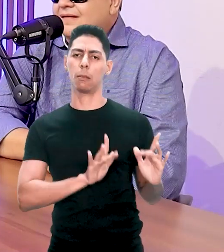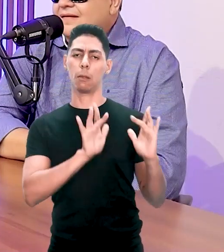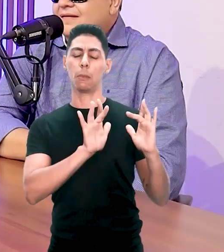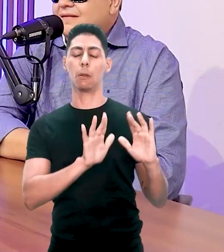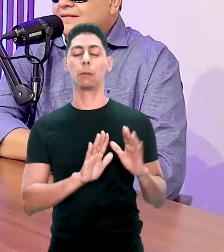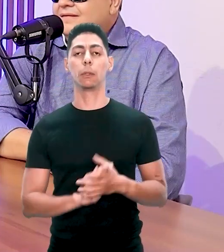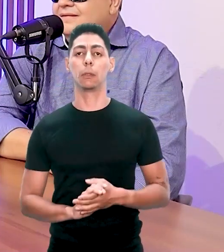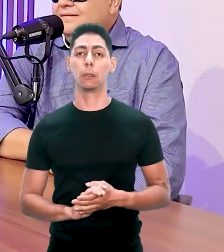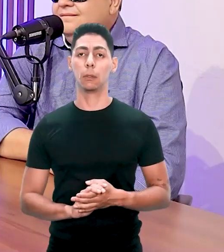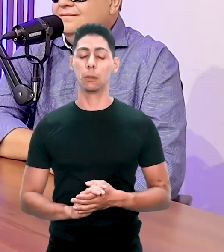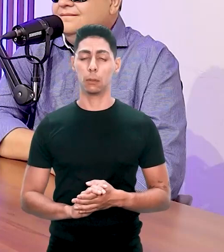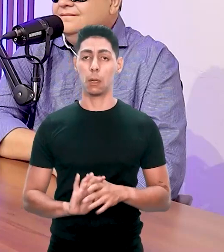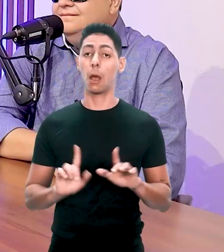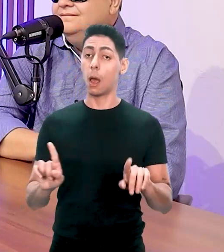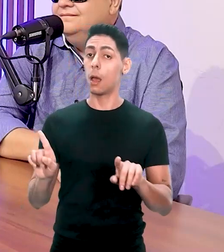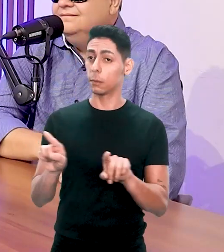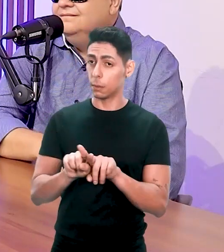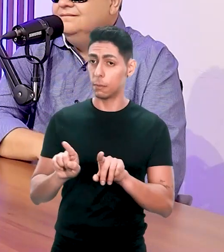na época,